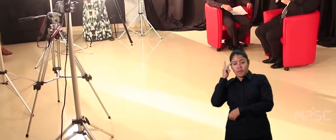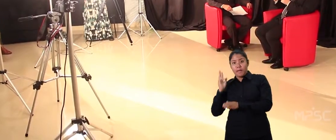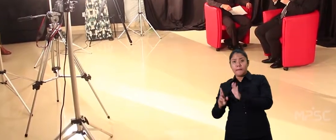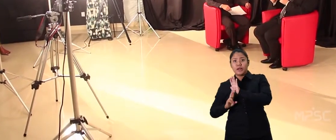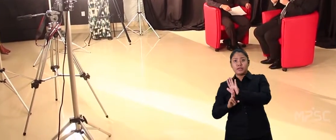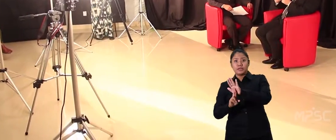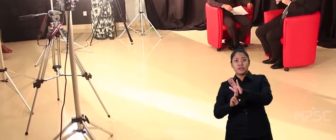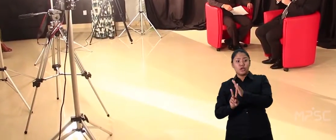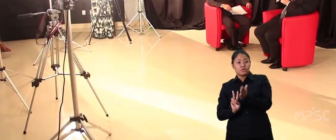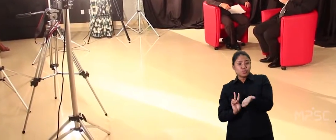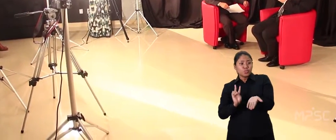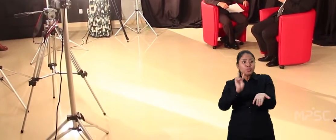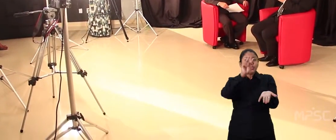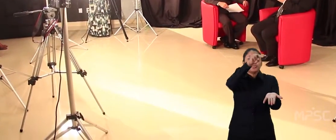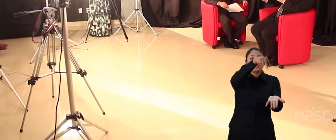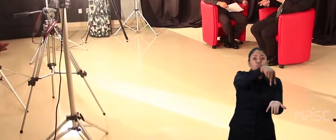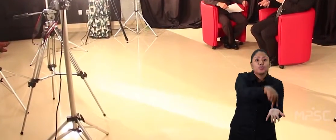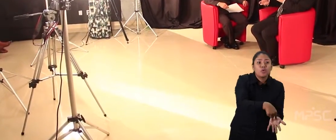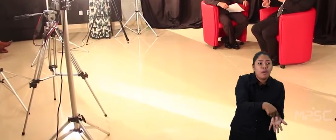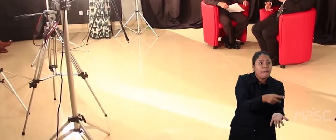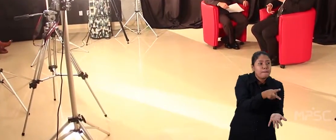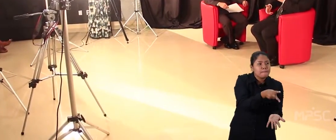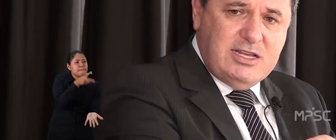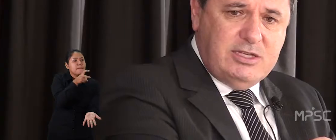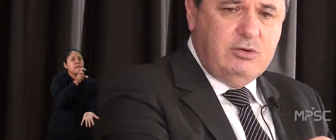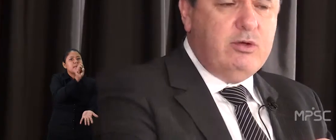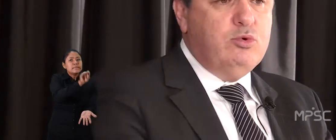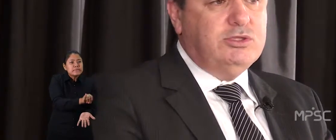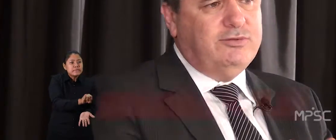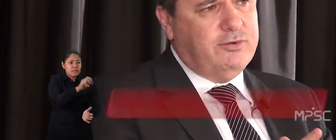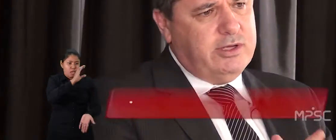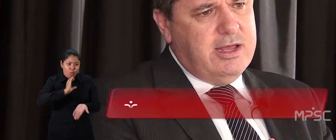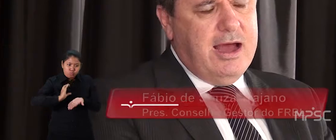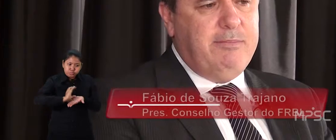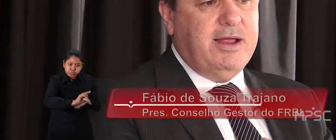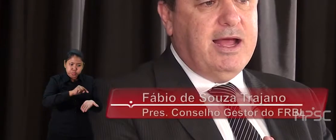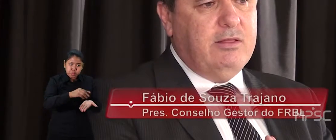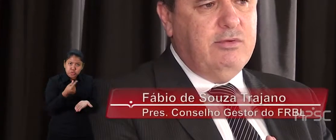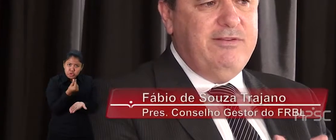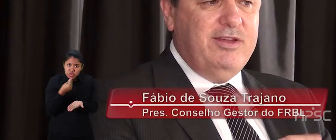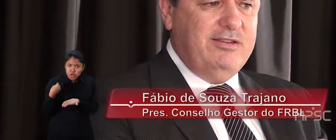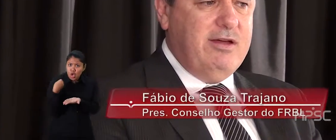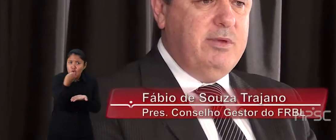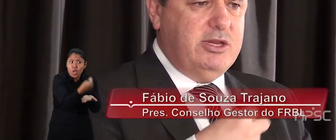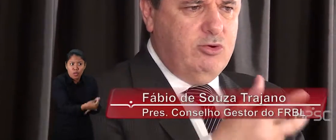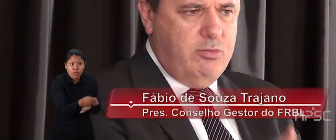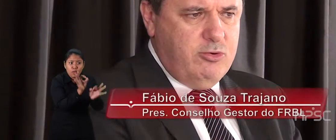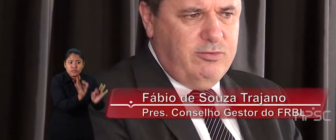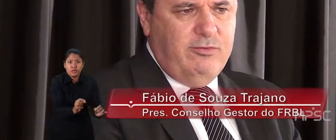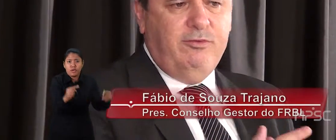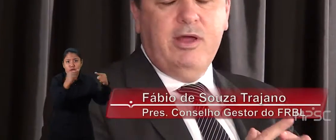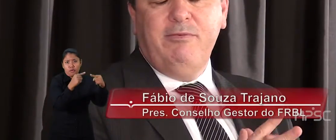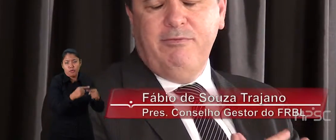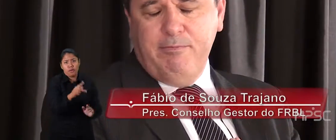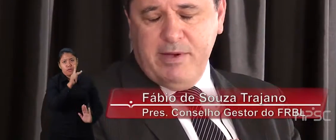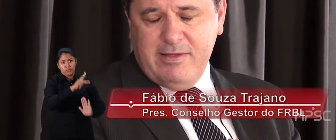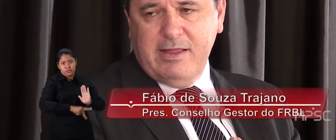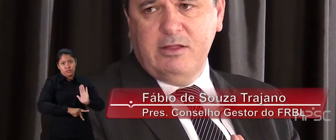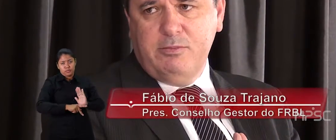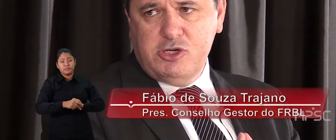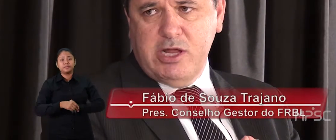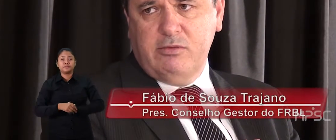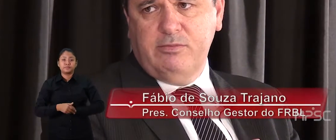Oficiais de diligência vão até o local para verificar se o recurso foi aplicado efetivamente como foi